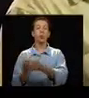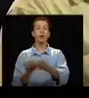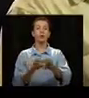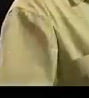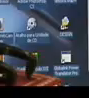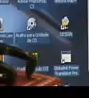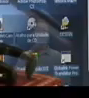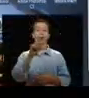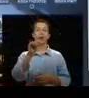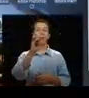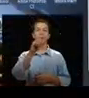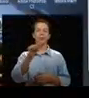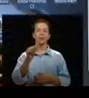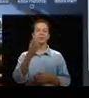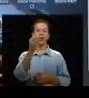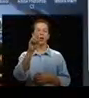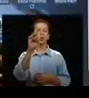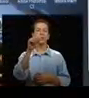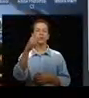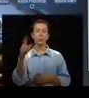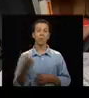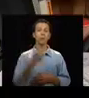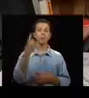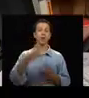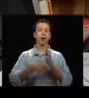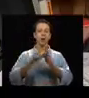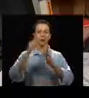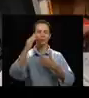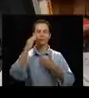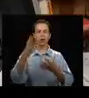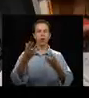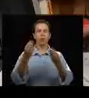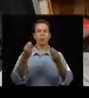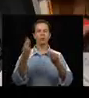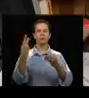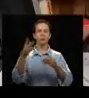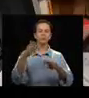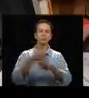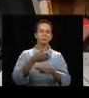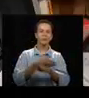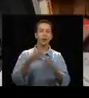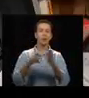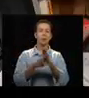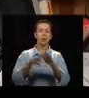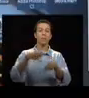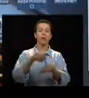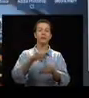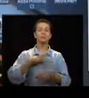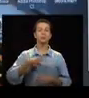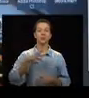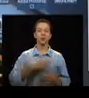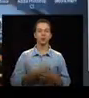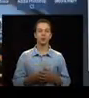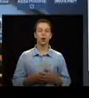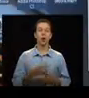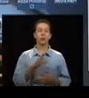formação educacional. Oi, Luísa Cortesão. Primeiro, quero te agradecer muito pela sua contribuição aí de Portugal